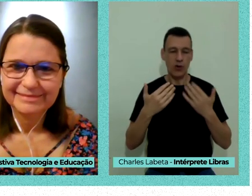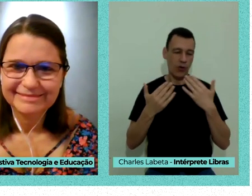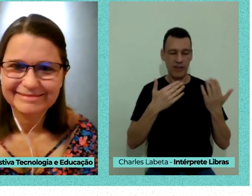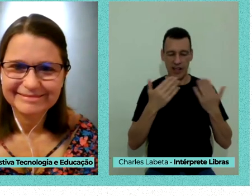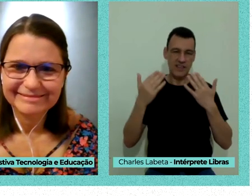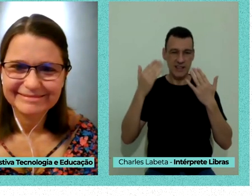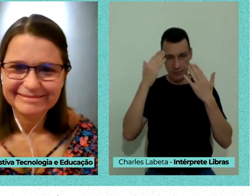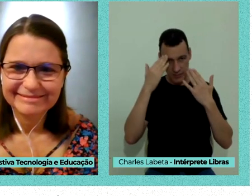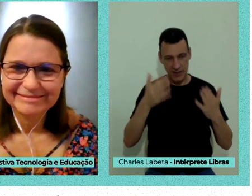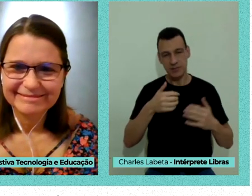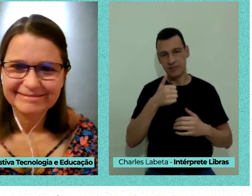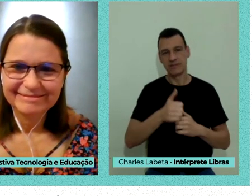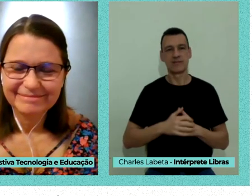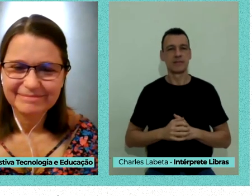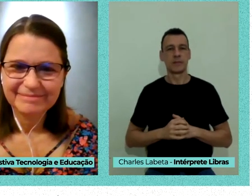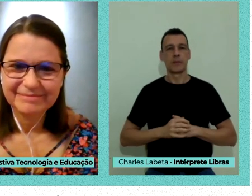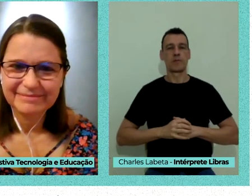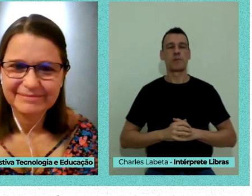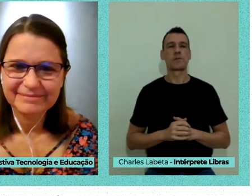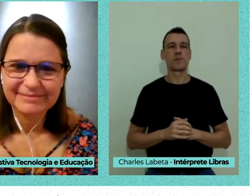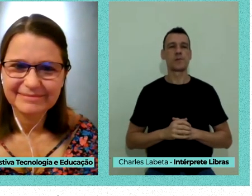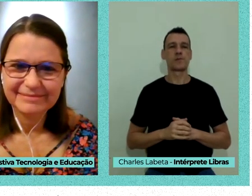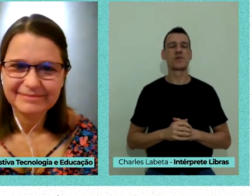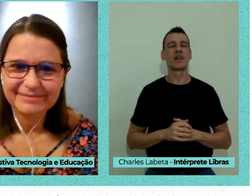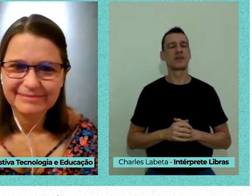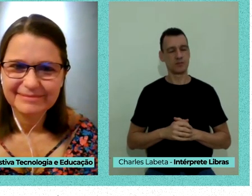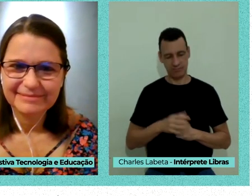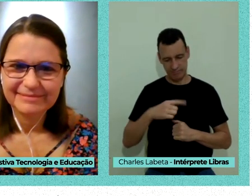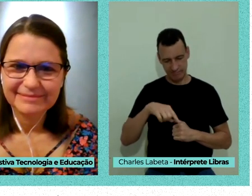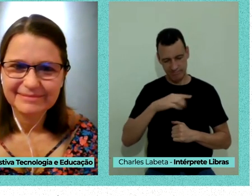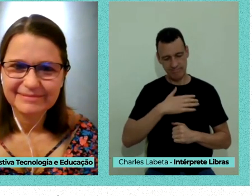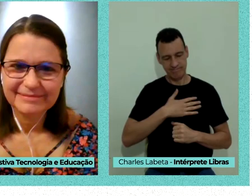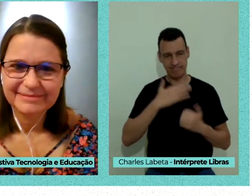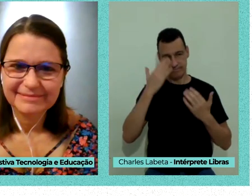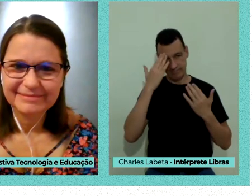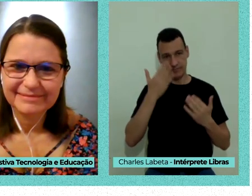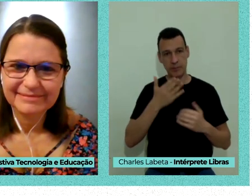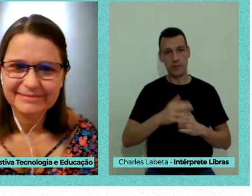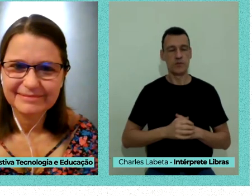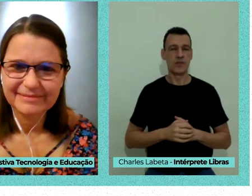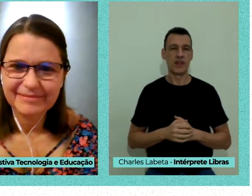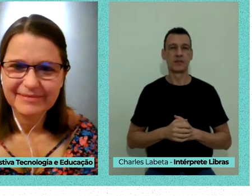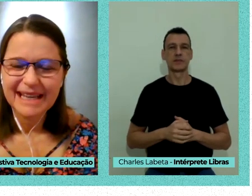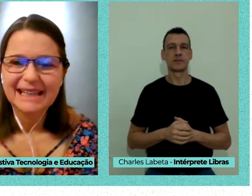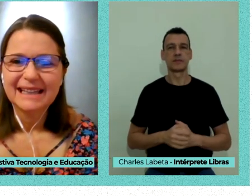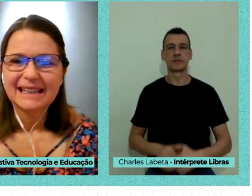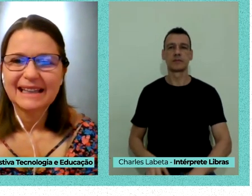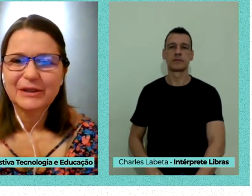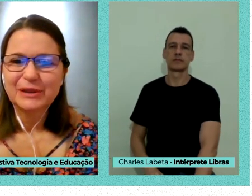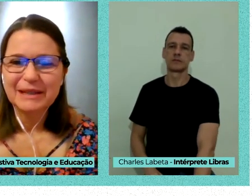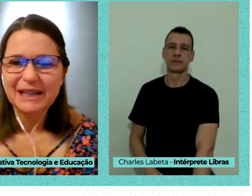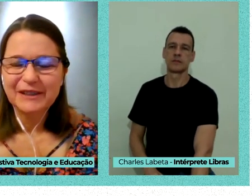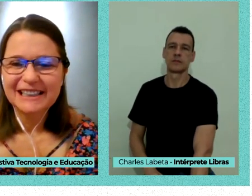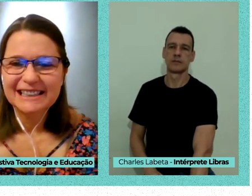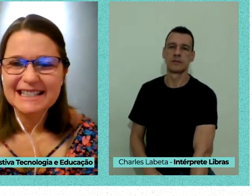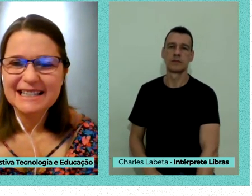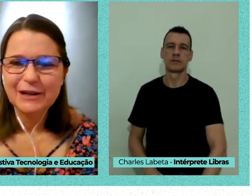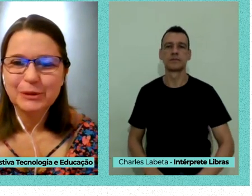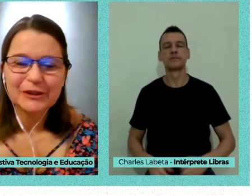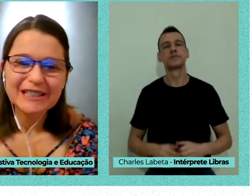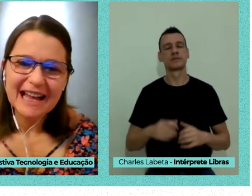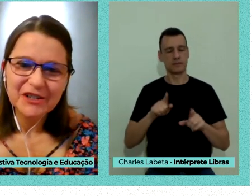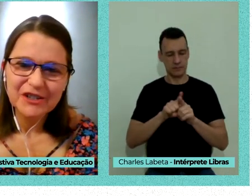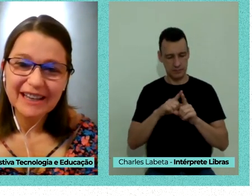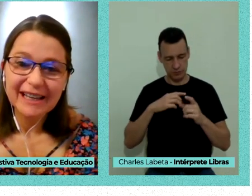esse bate-papo. A gente que agradece, Aldara. Rita? Eu também quero